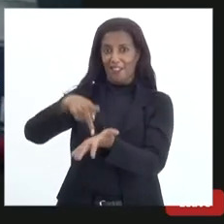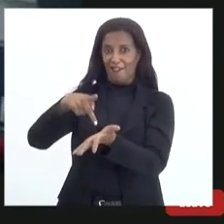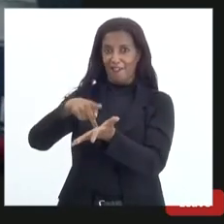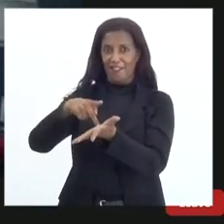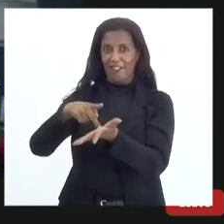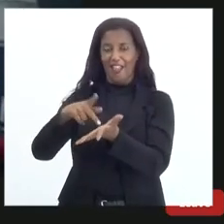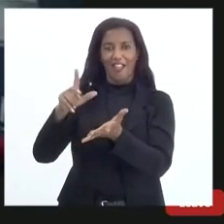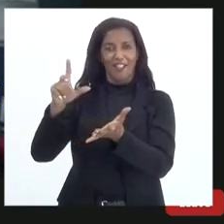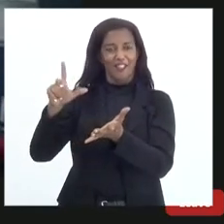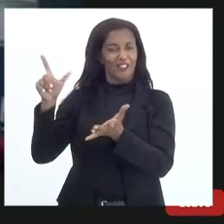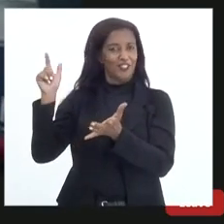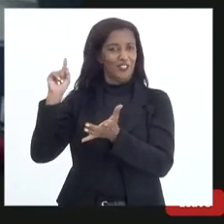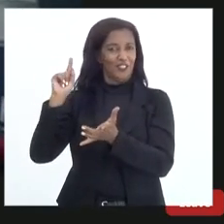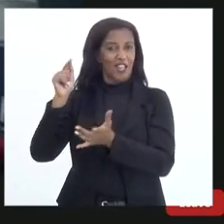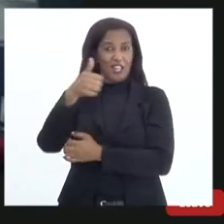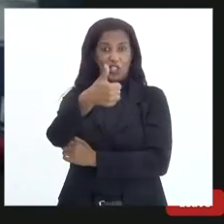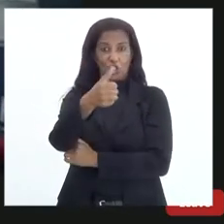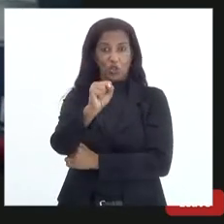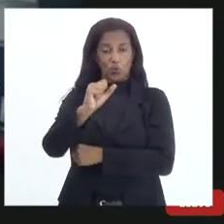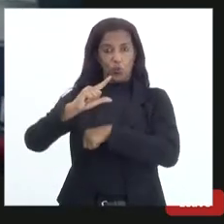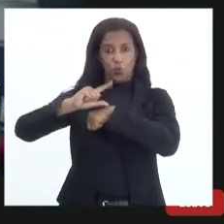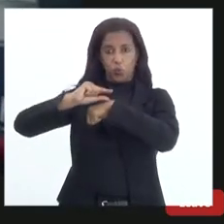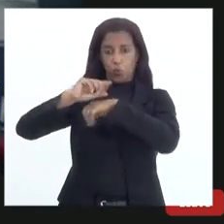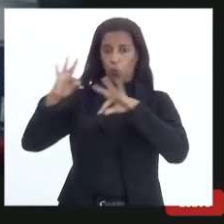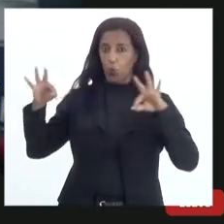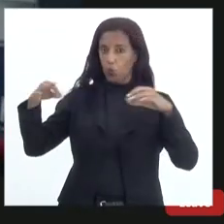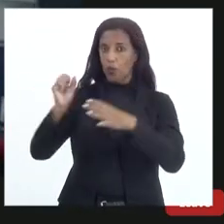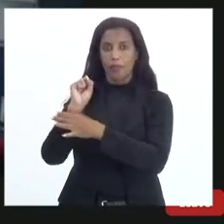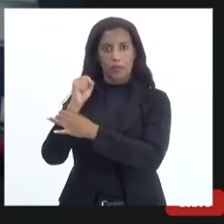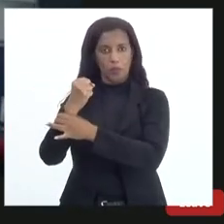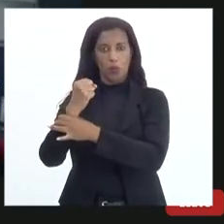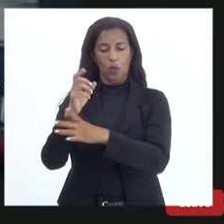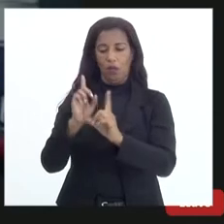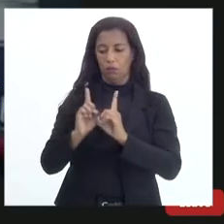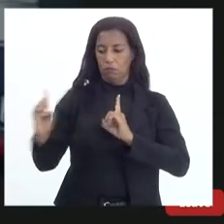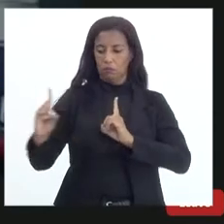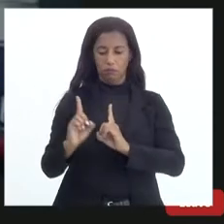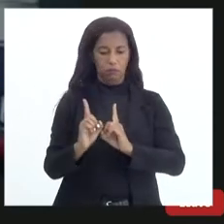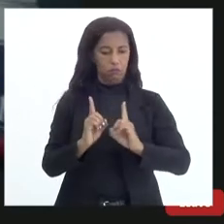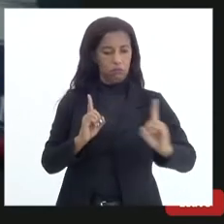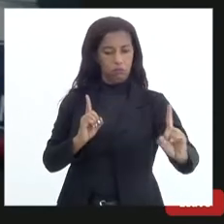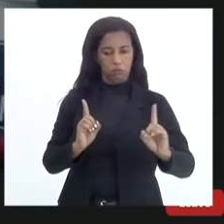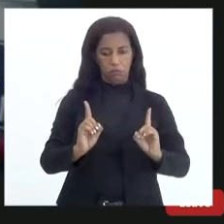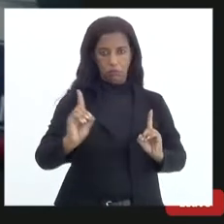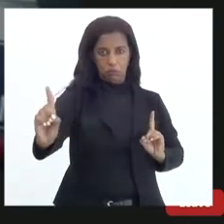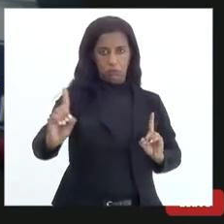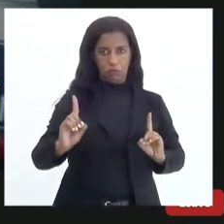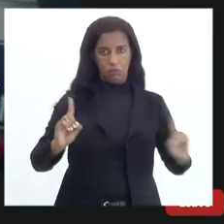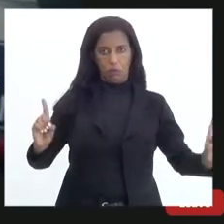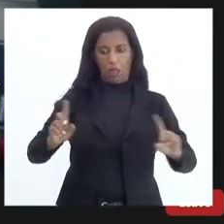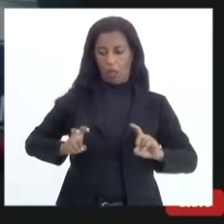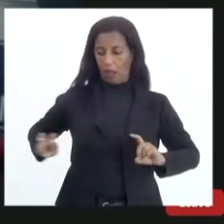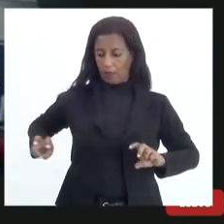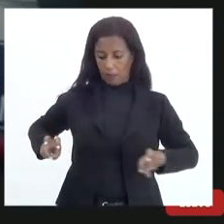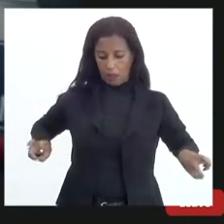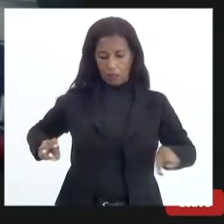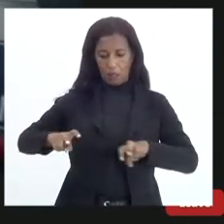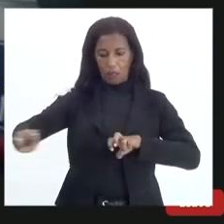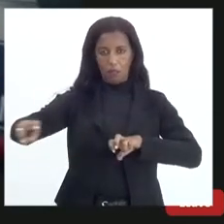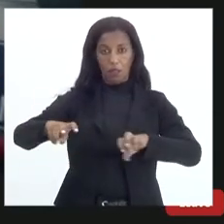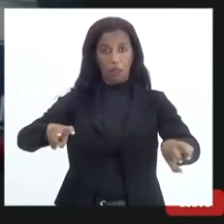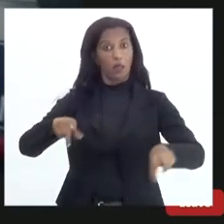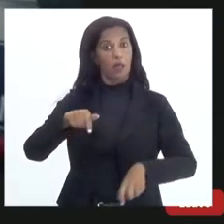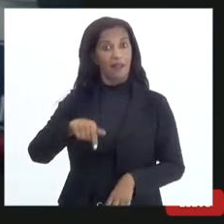Palácio Tiradentes, às 18 horas, com toda a segurança, afastamento, enfim, entre as cadeiras, mas